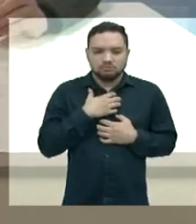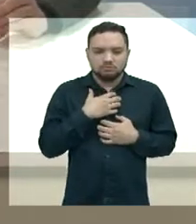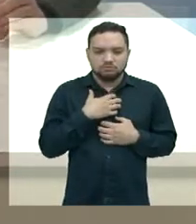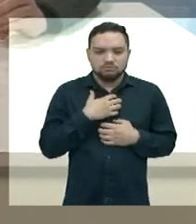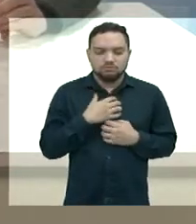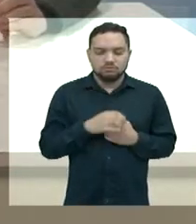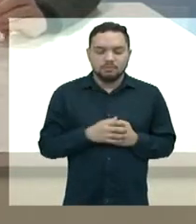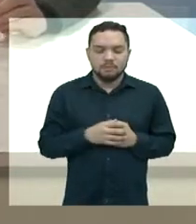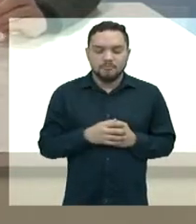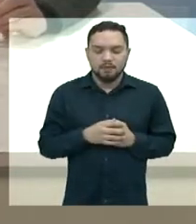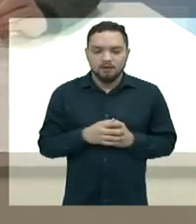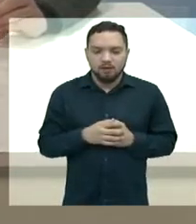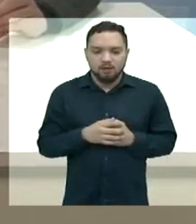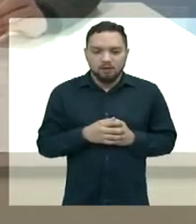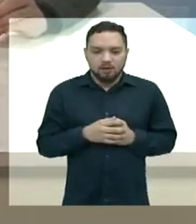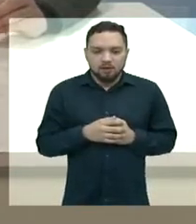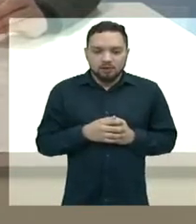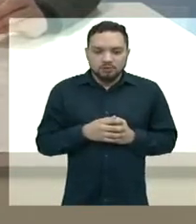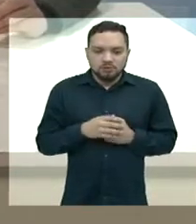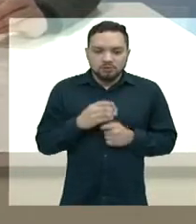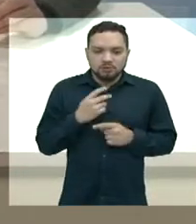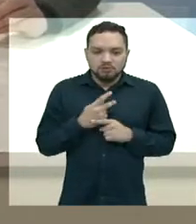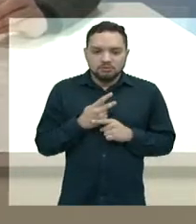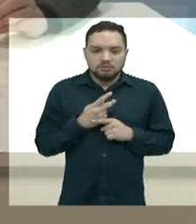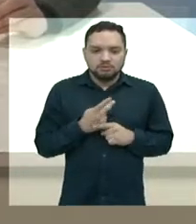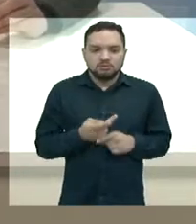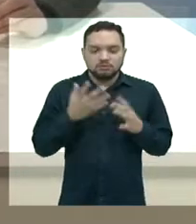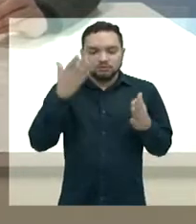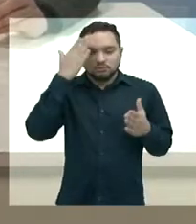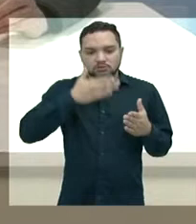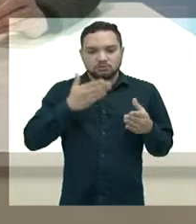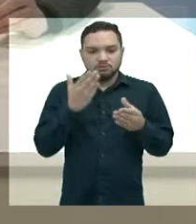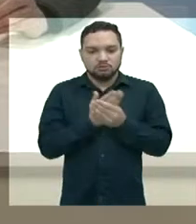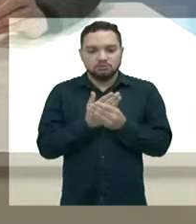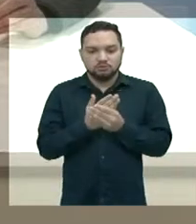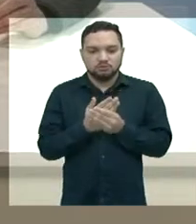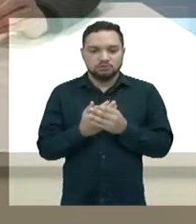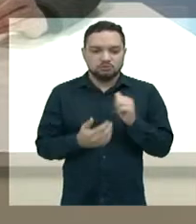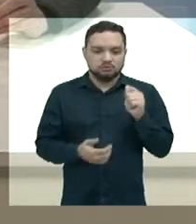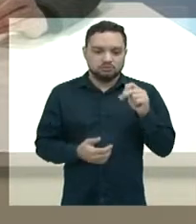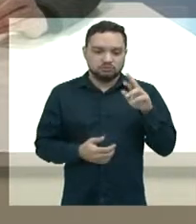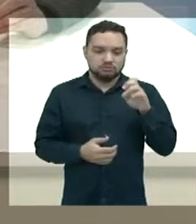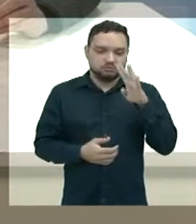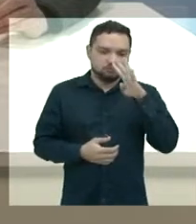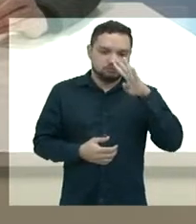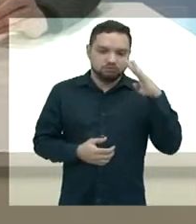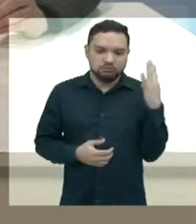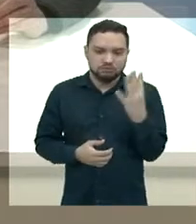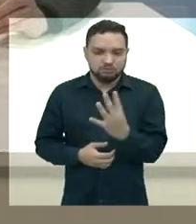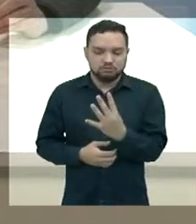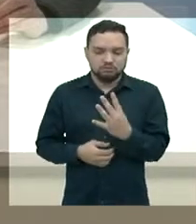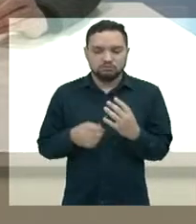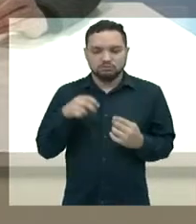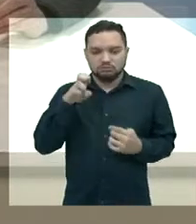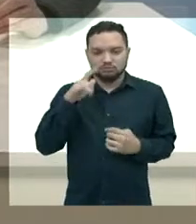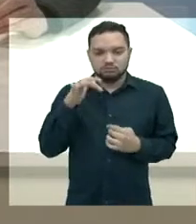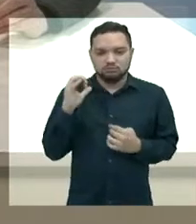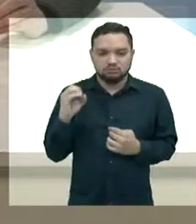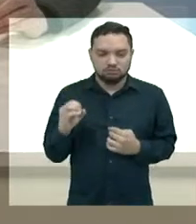muito forte na busca de provas da acusação de André Fernandes a Nezinho.